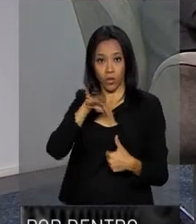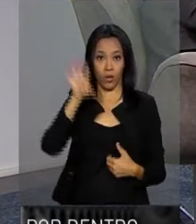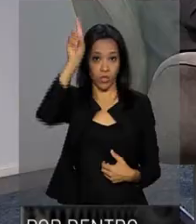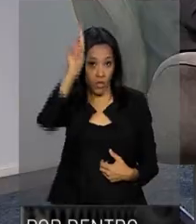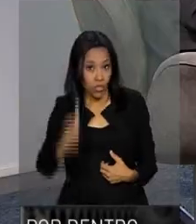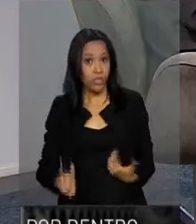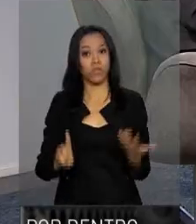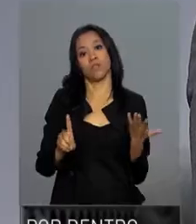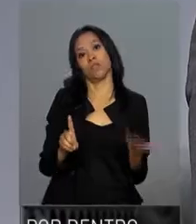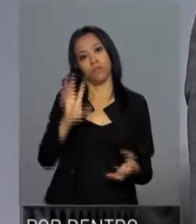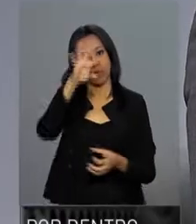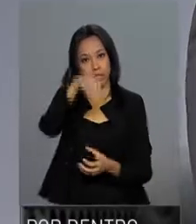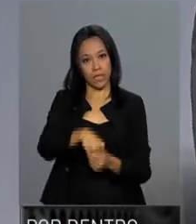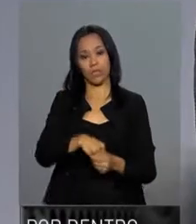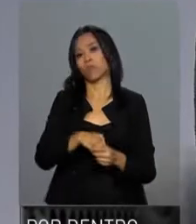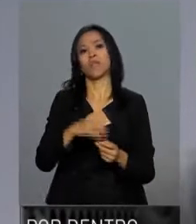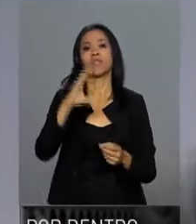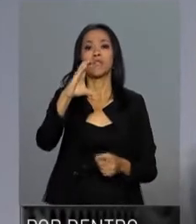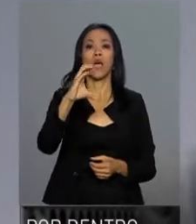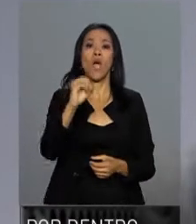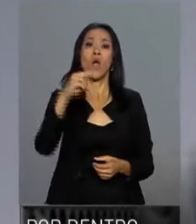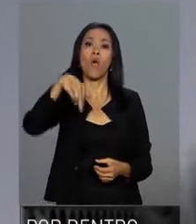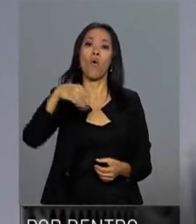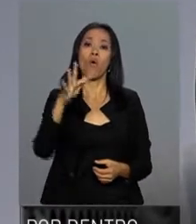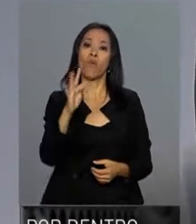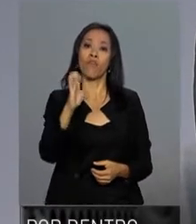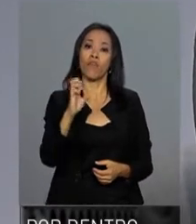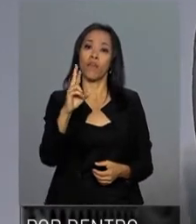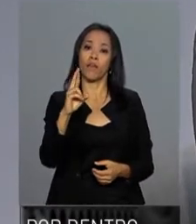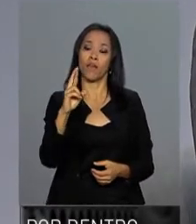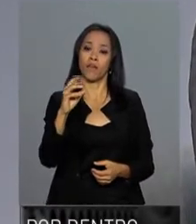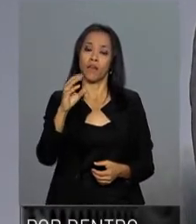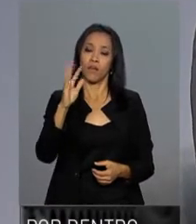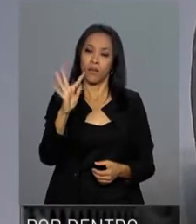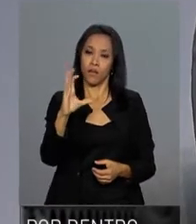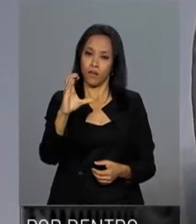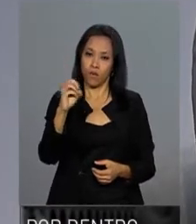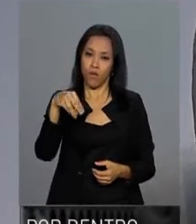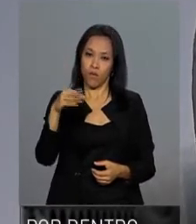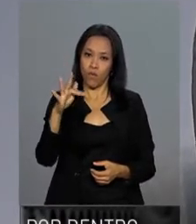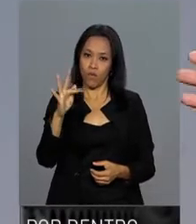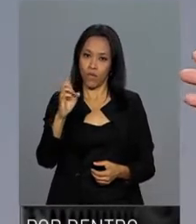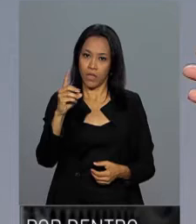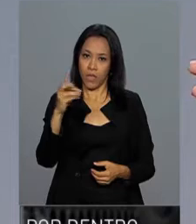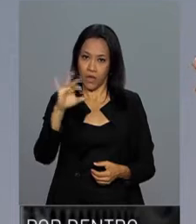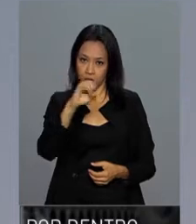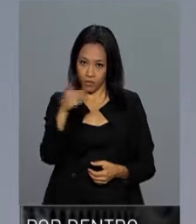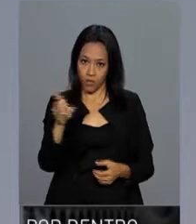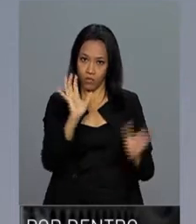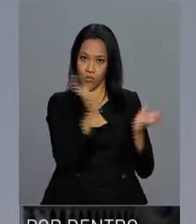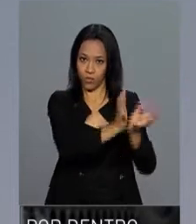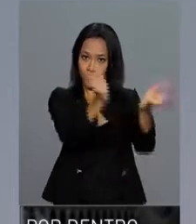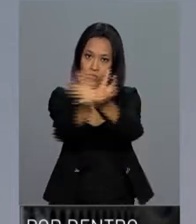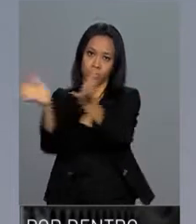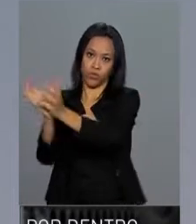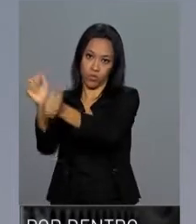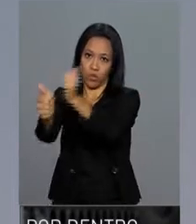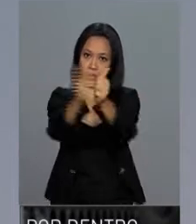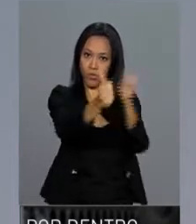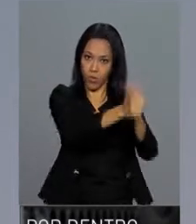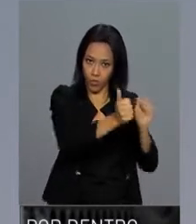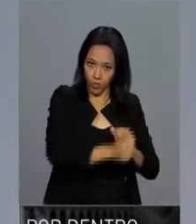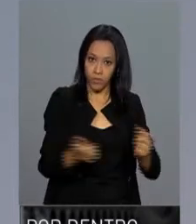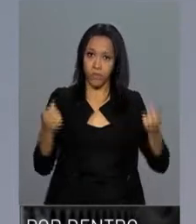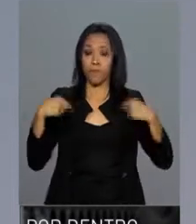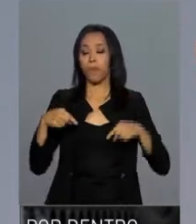das presidências das confederações como critério para ter acesso à saúde os público o ministro muitas pessoas é disseram